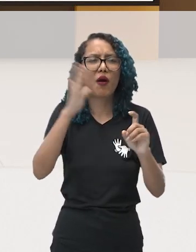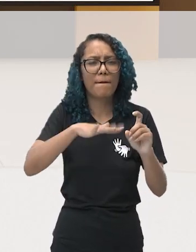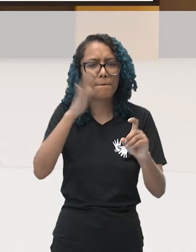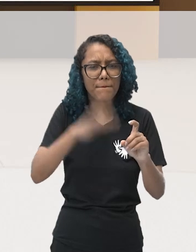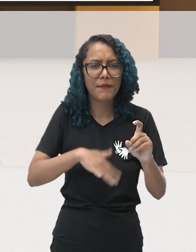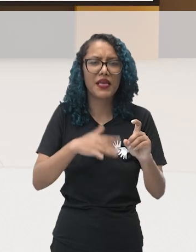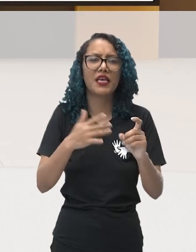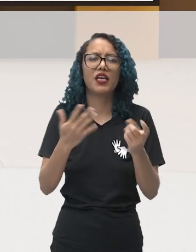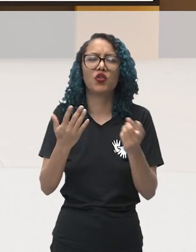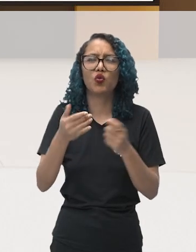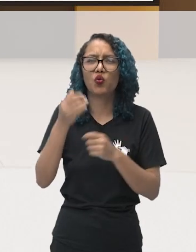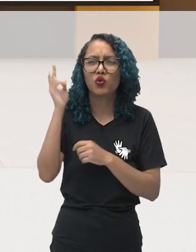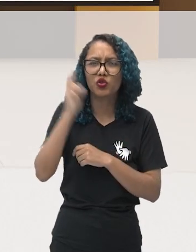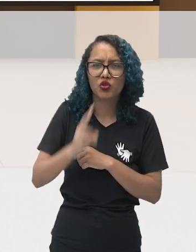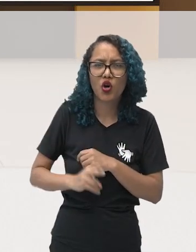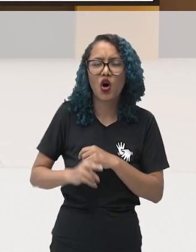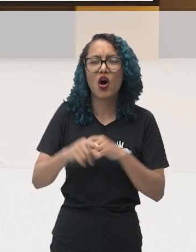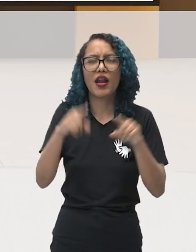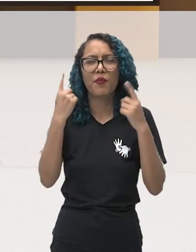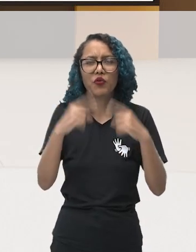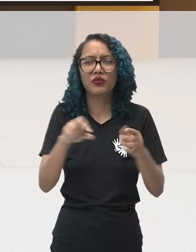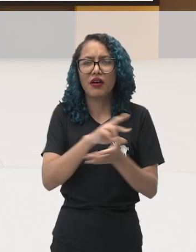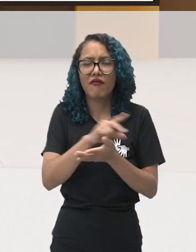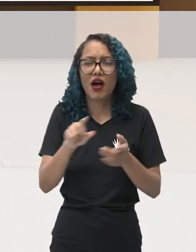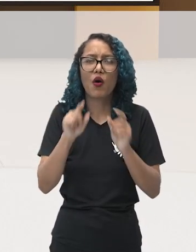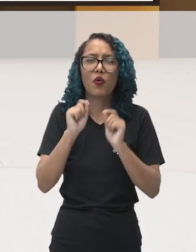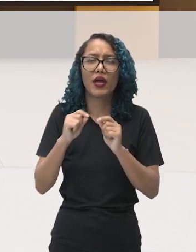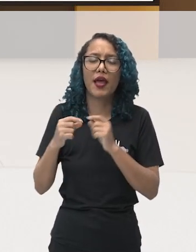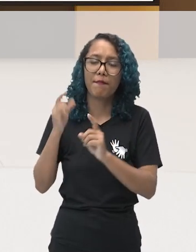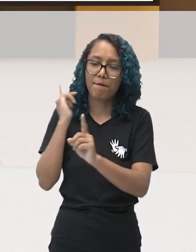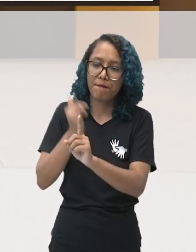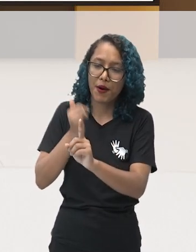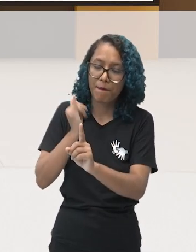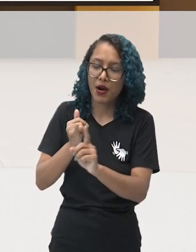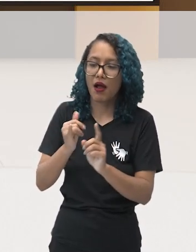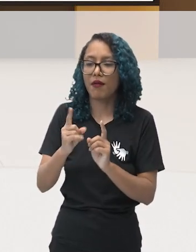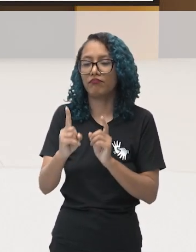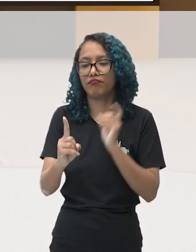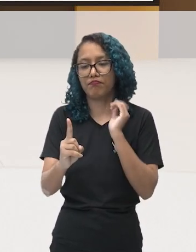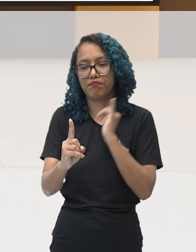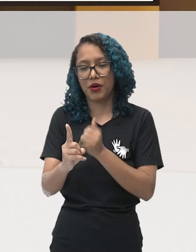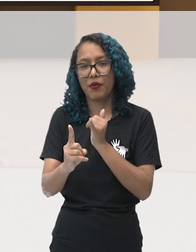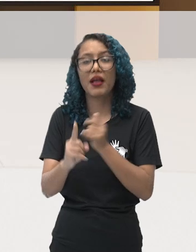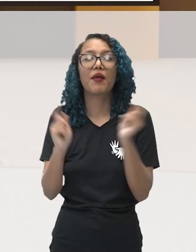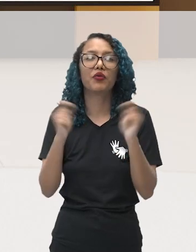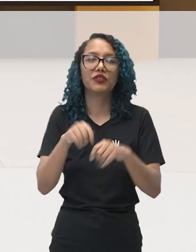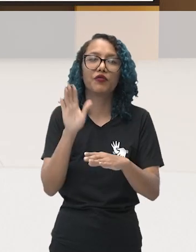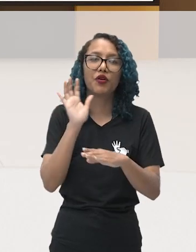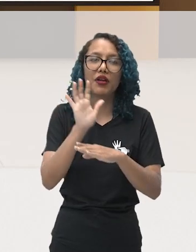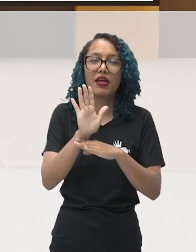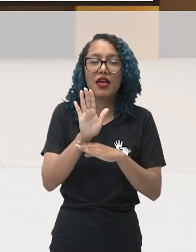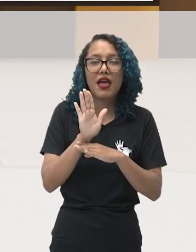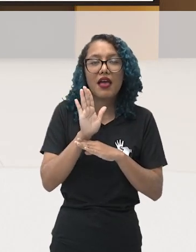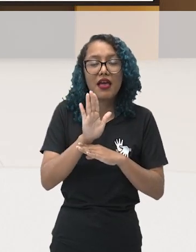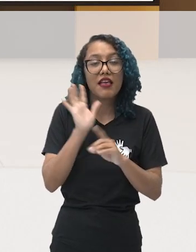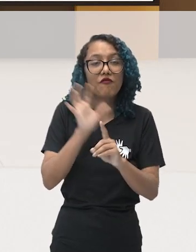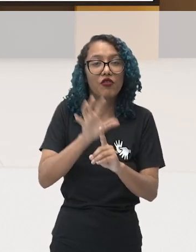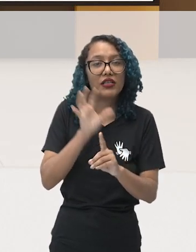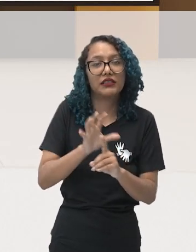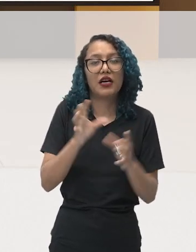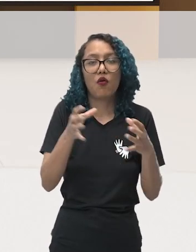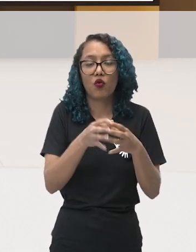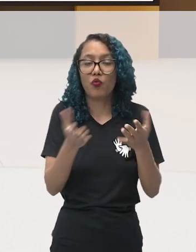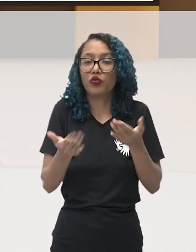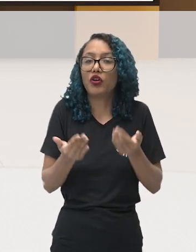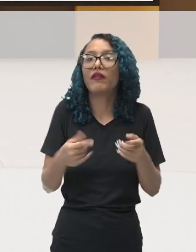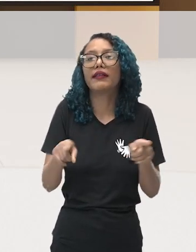cantos, e com a transmissão oral, isso acaba incentivando os mais novos a falarem o Uerequená. Né? E aí os professores também